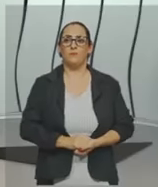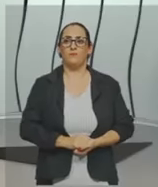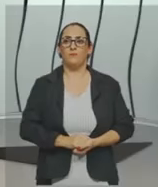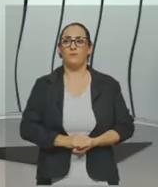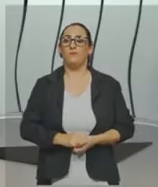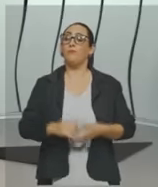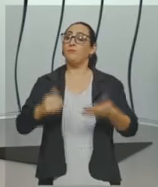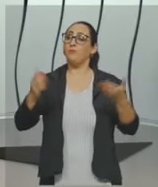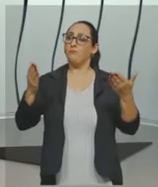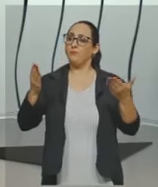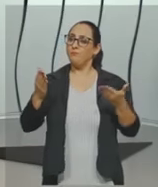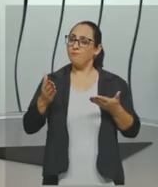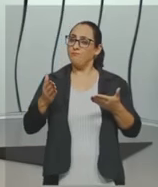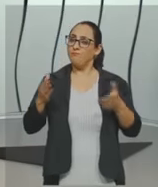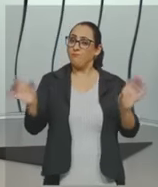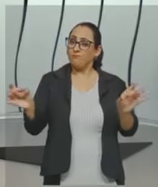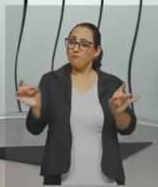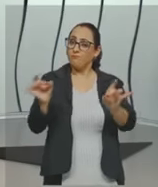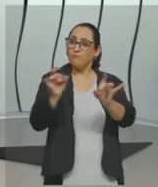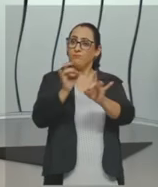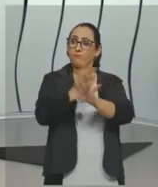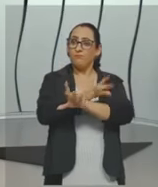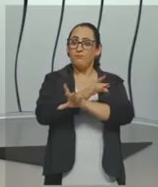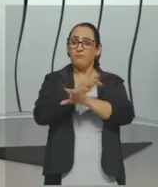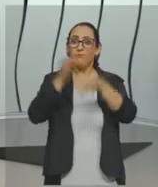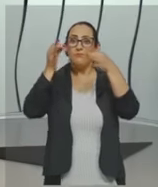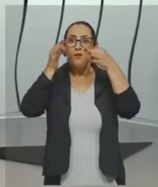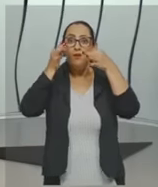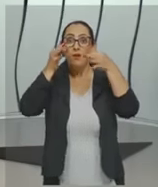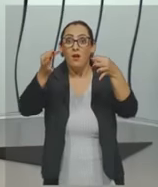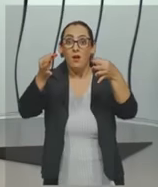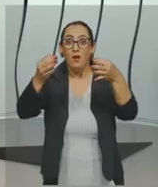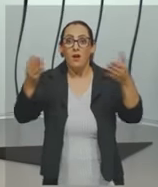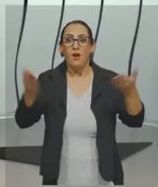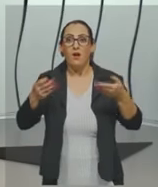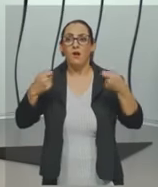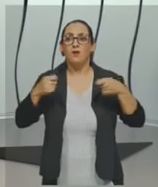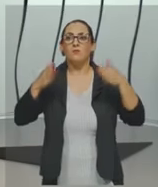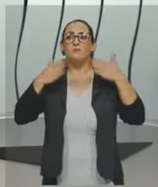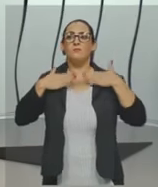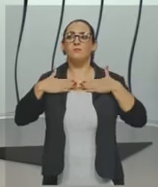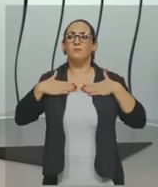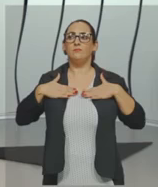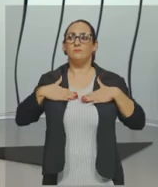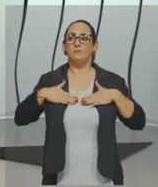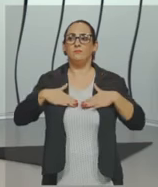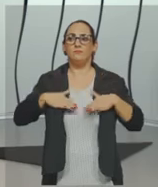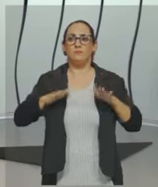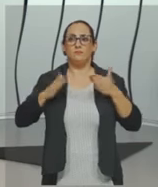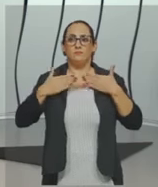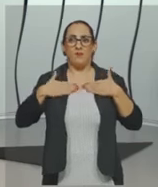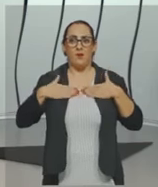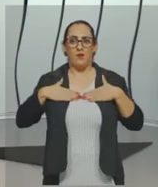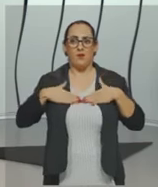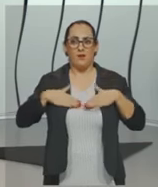Passando então o estado de alerta, vamos acalmar? Vamos relaxar? Então vem o sistema